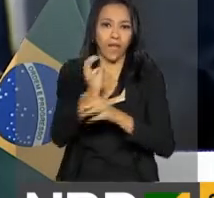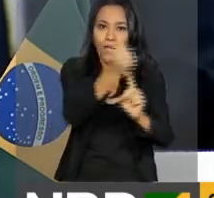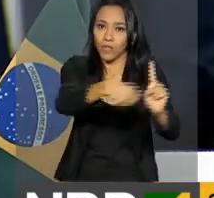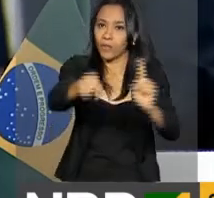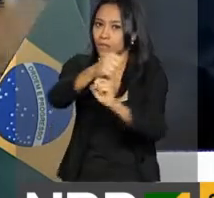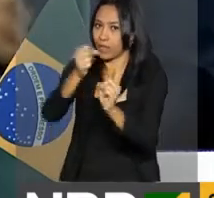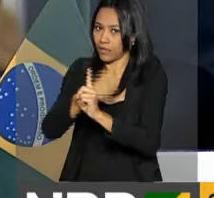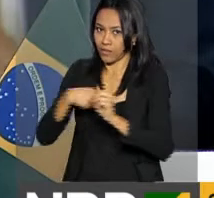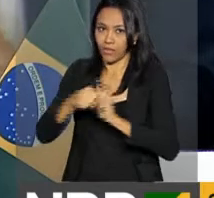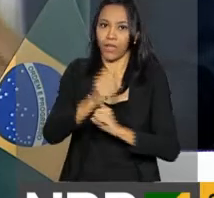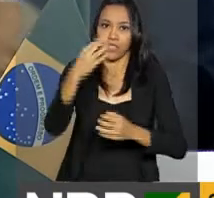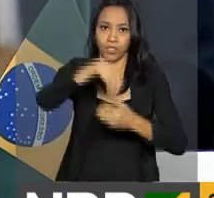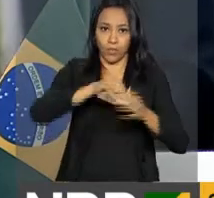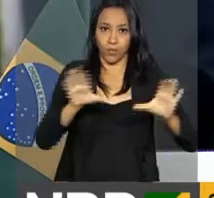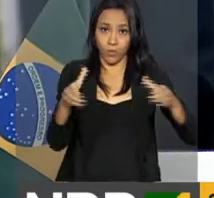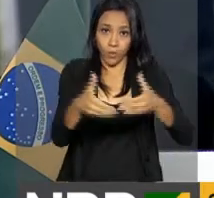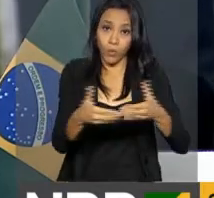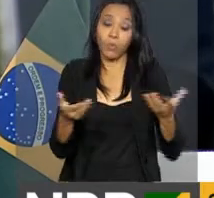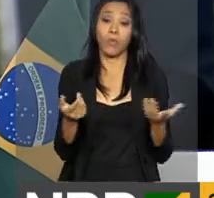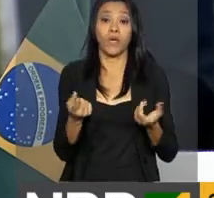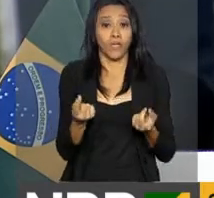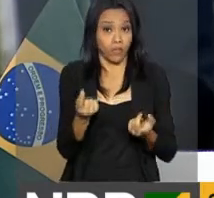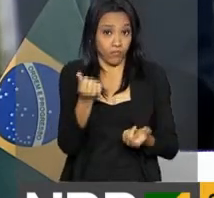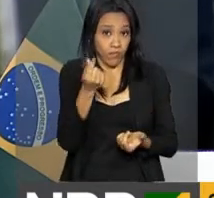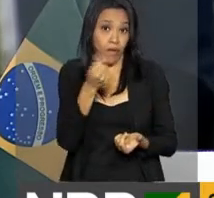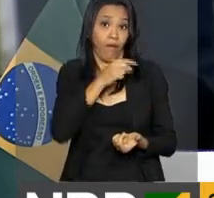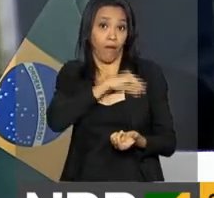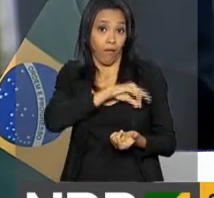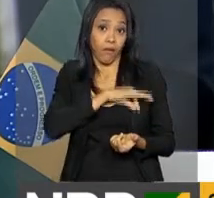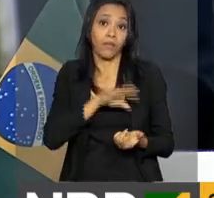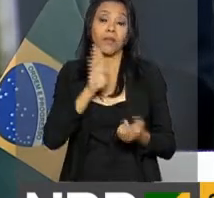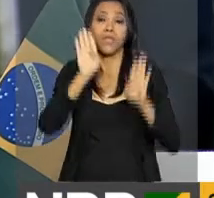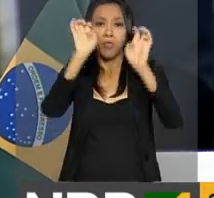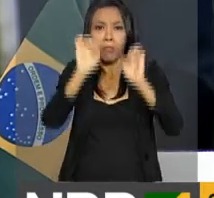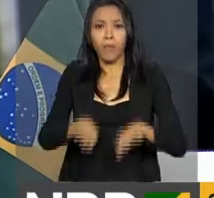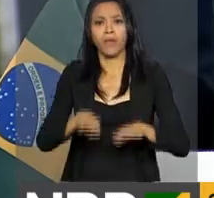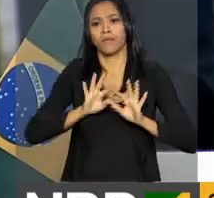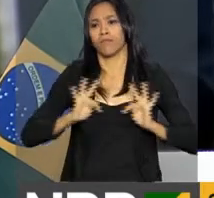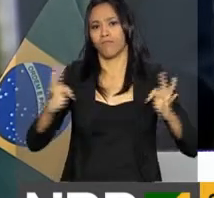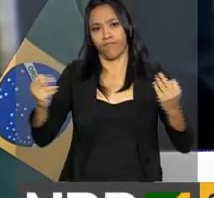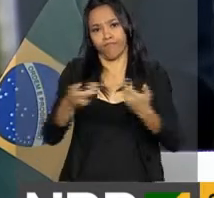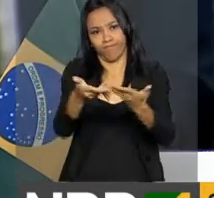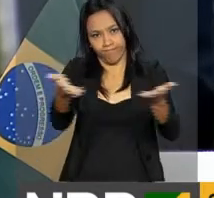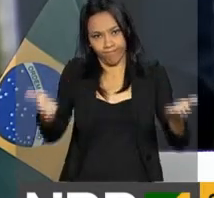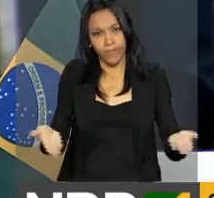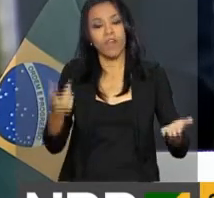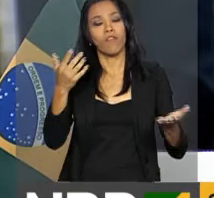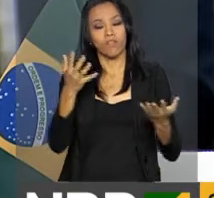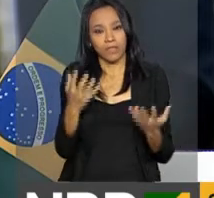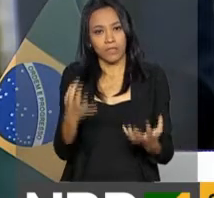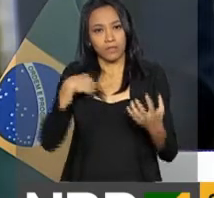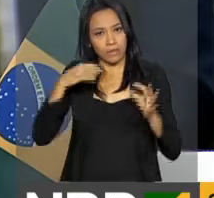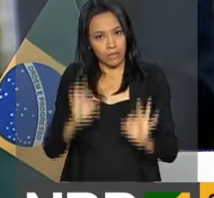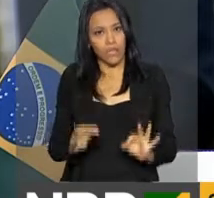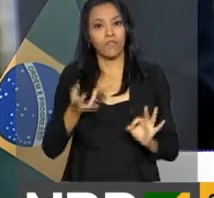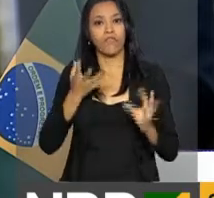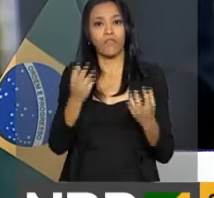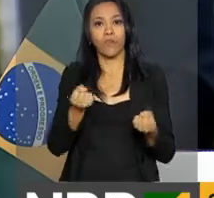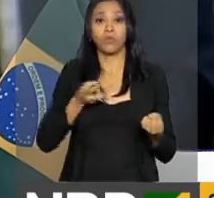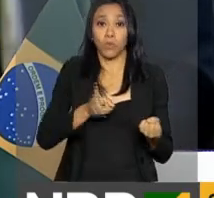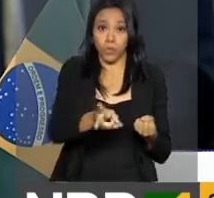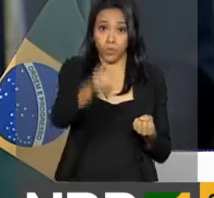emprego e renda, por mais bem-estar. Estou certo de que prosseguiremos nesse rumo. Aqui no